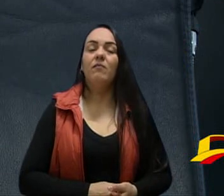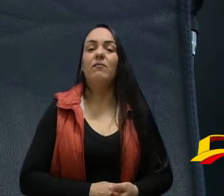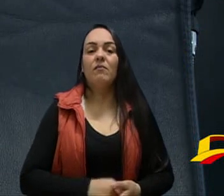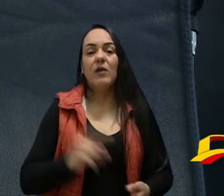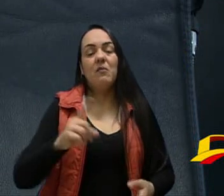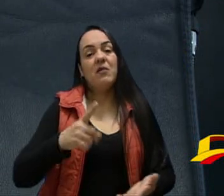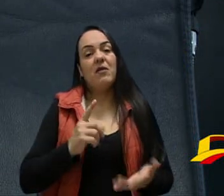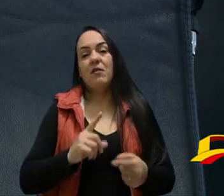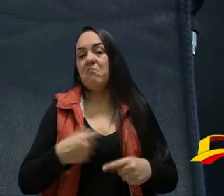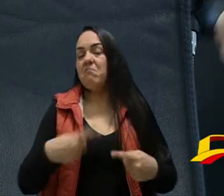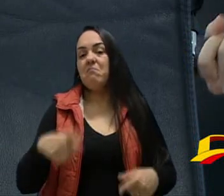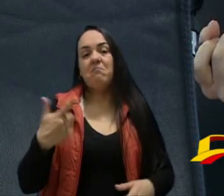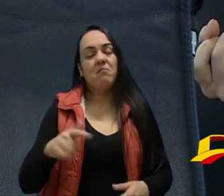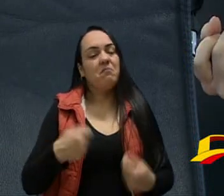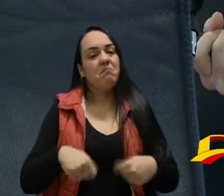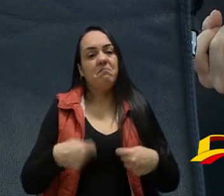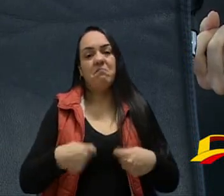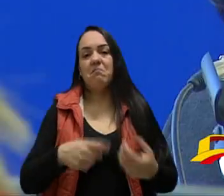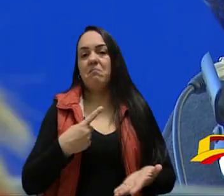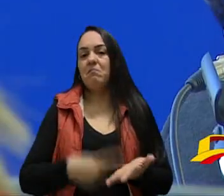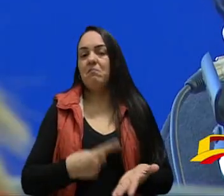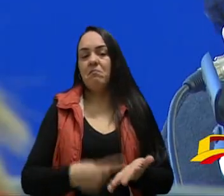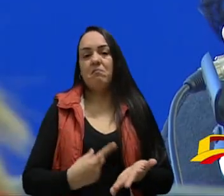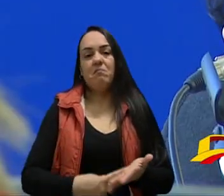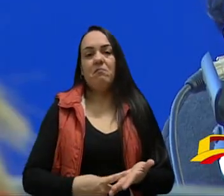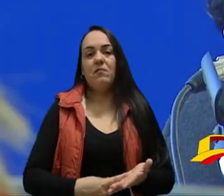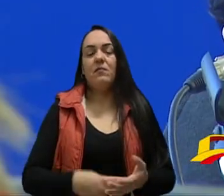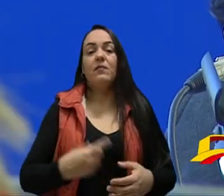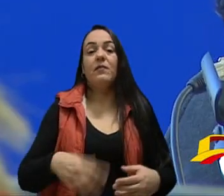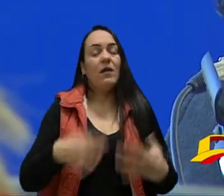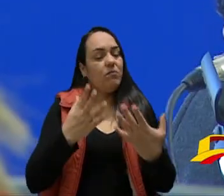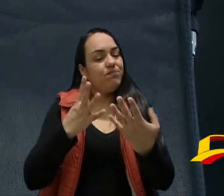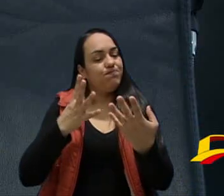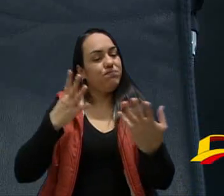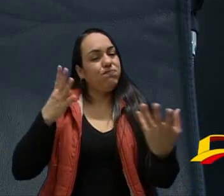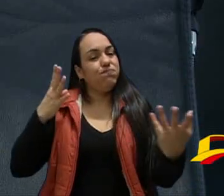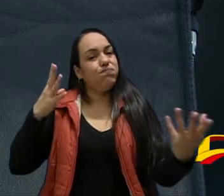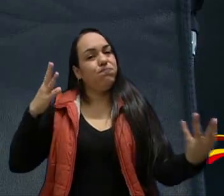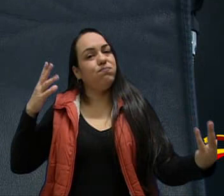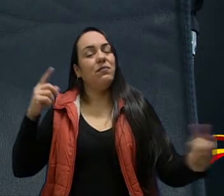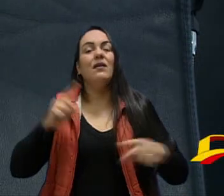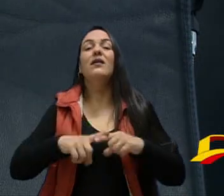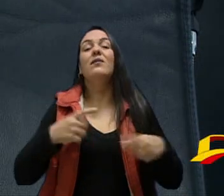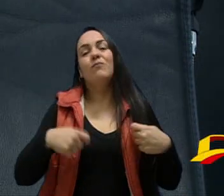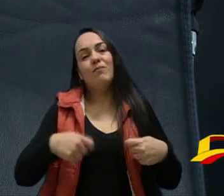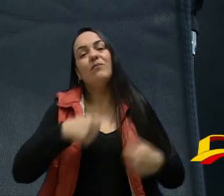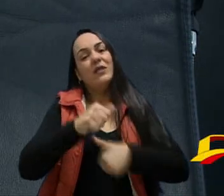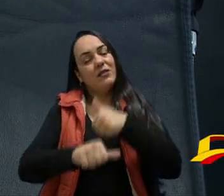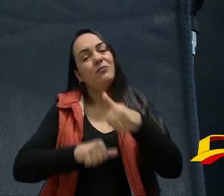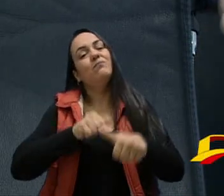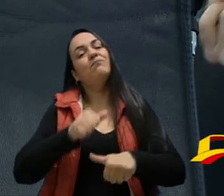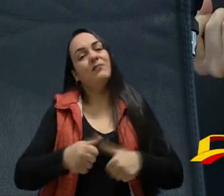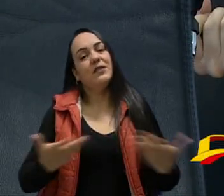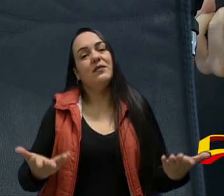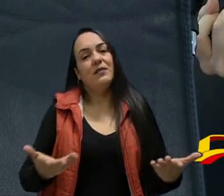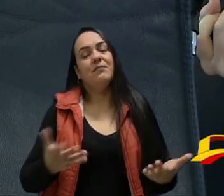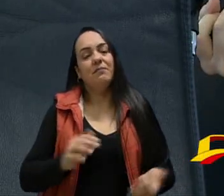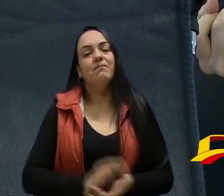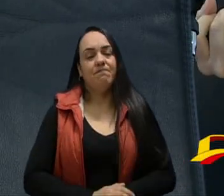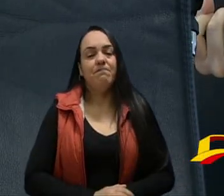não tá com esse agendamento que houver um número grande de pessoas daí a gente tem que mudar essa dinâmica sem sombra de dúvida